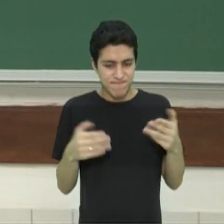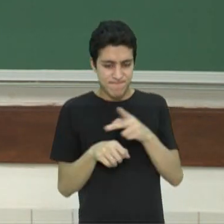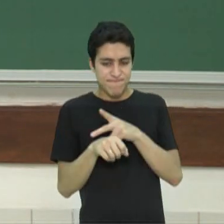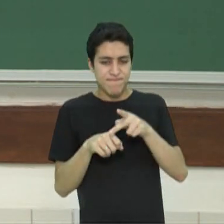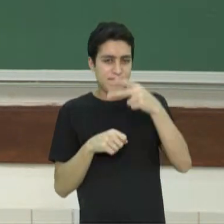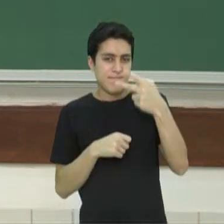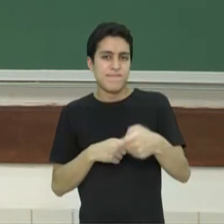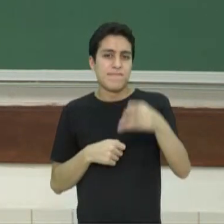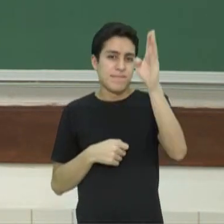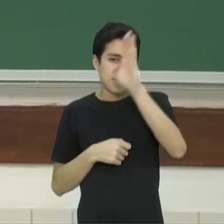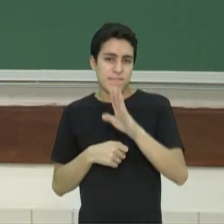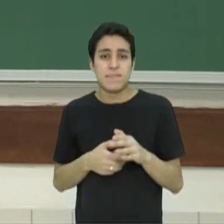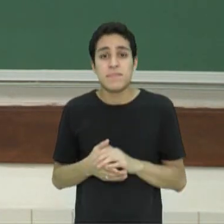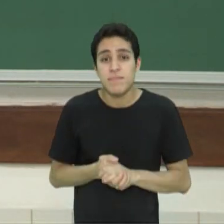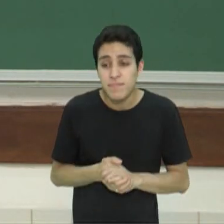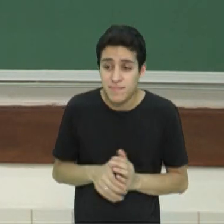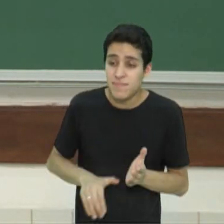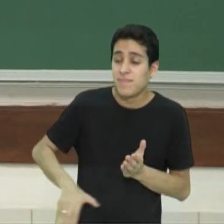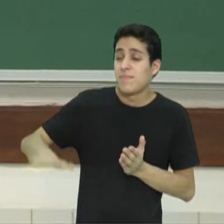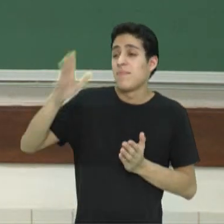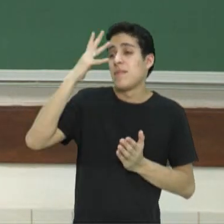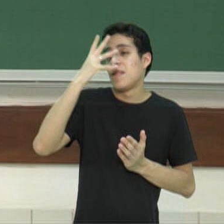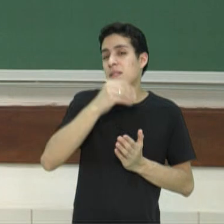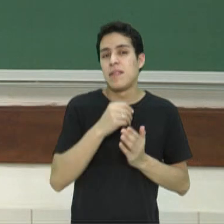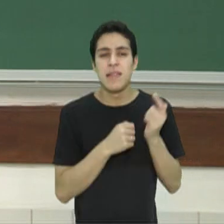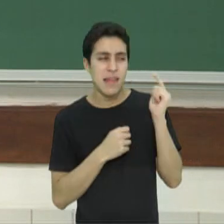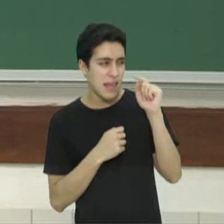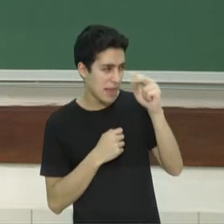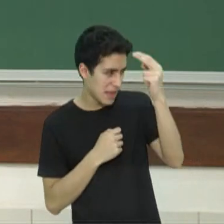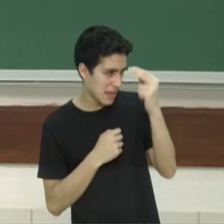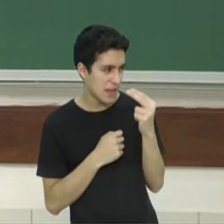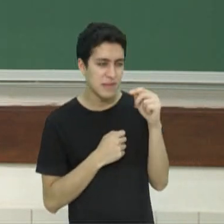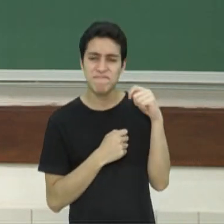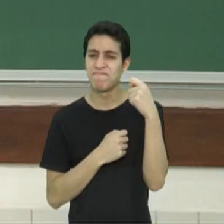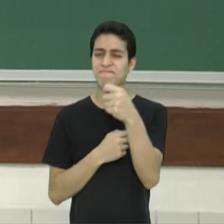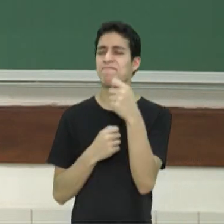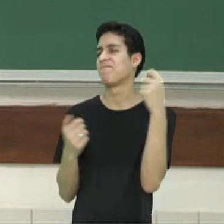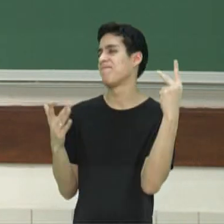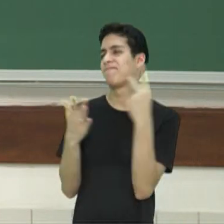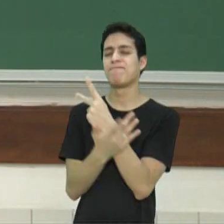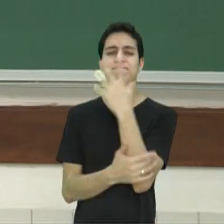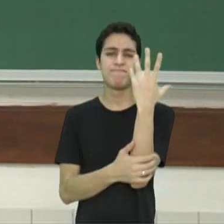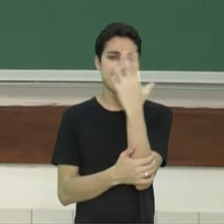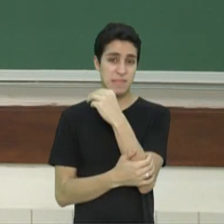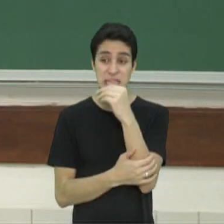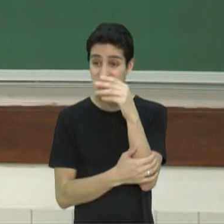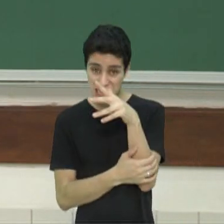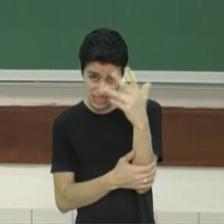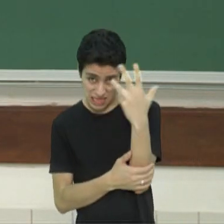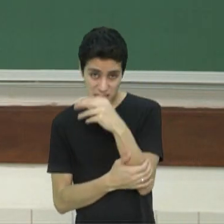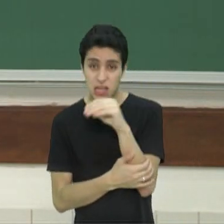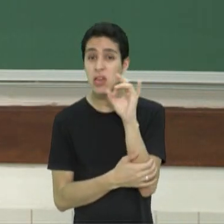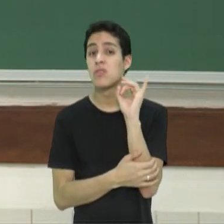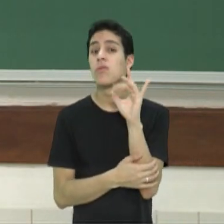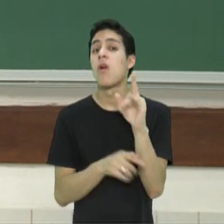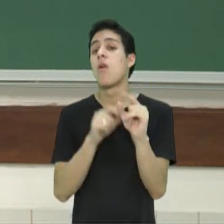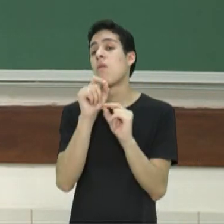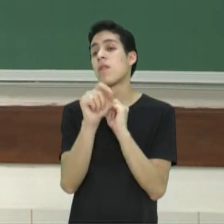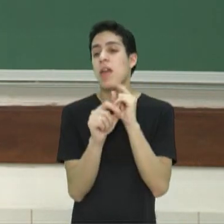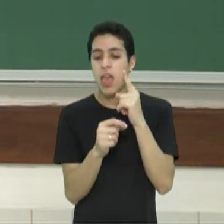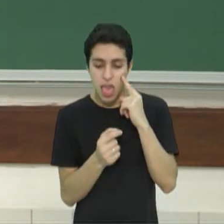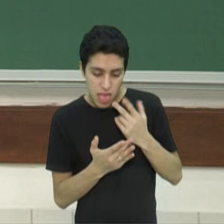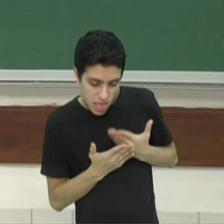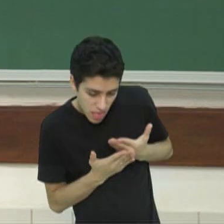país. Por mais belo que seja isso, Platão está dizendo, é imperfeito. O belo de verdade é o belo que você vai aprender